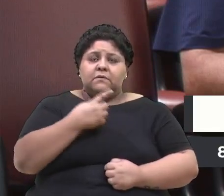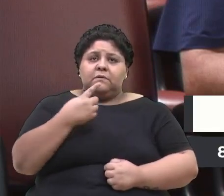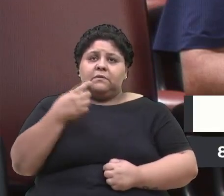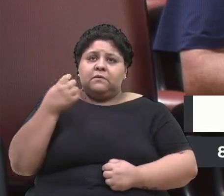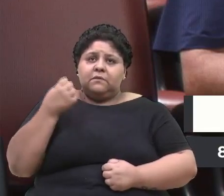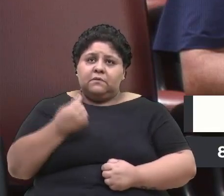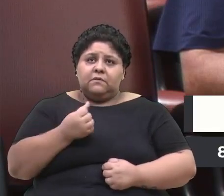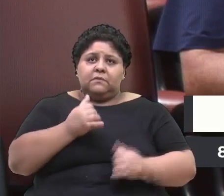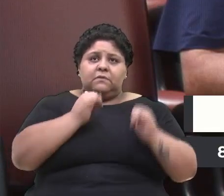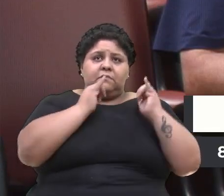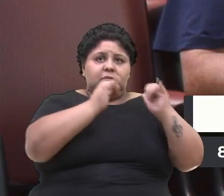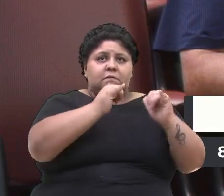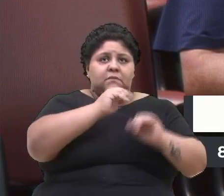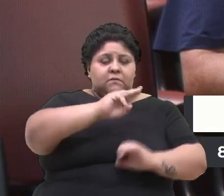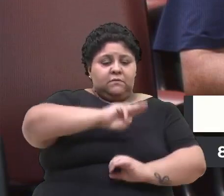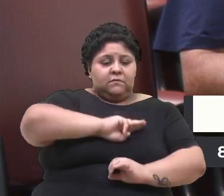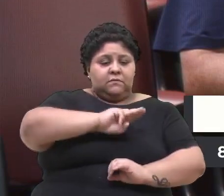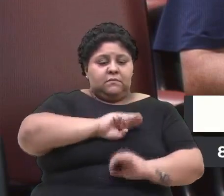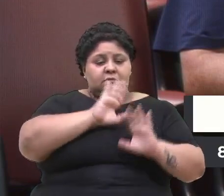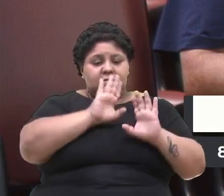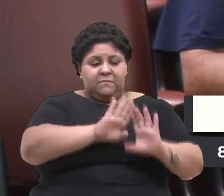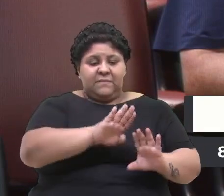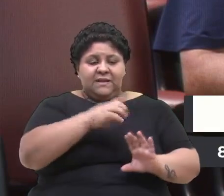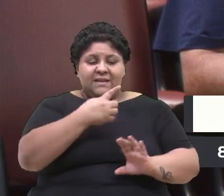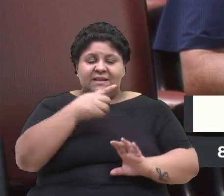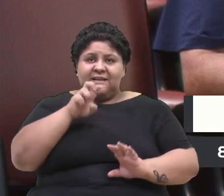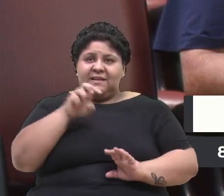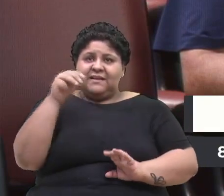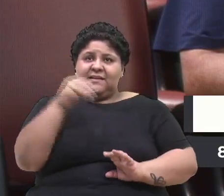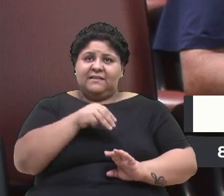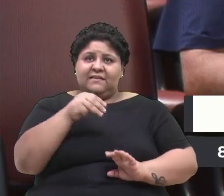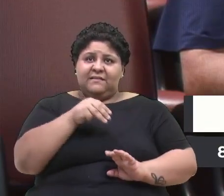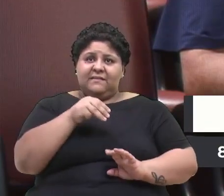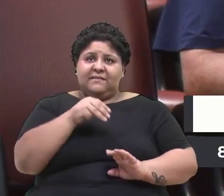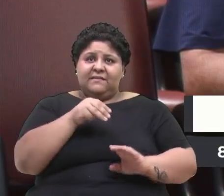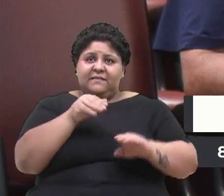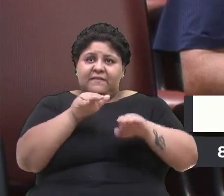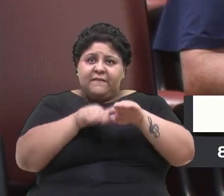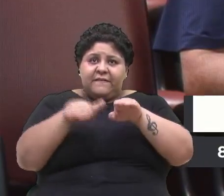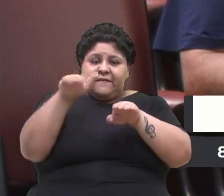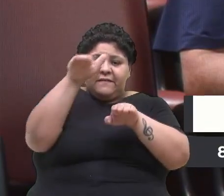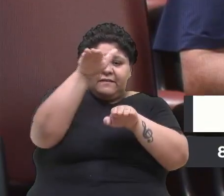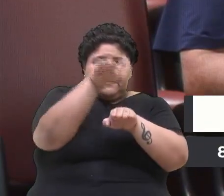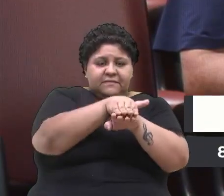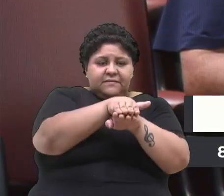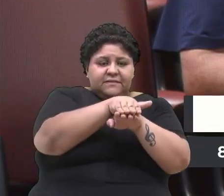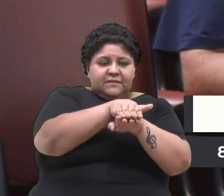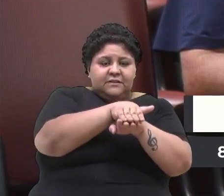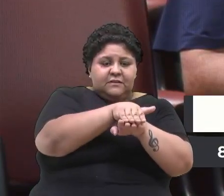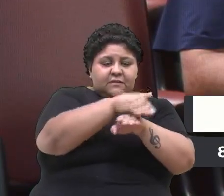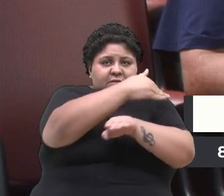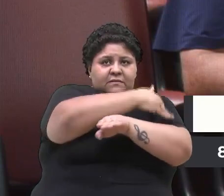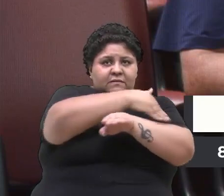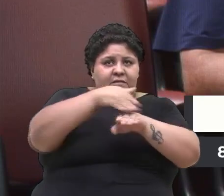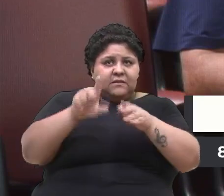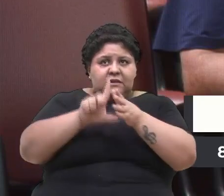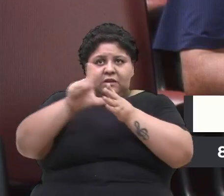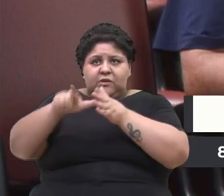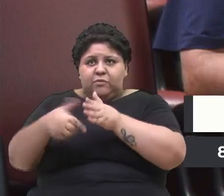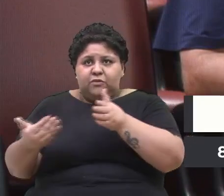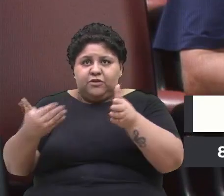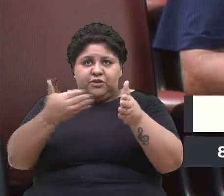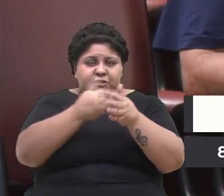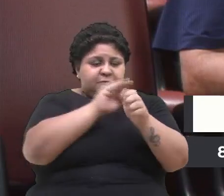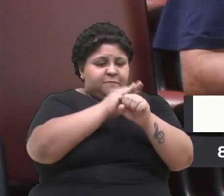Marco Polo ficam mais de 15 minutos em cima da BR-116 para depois acessar o bairro. Eu tive a oportunidade